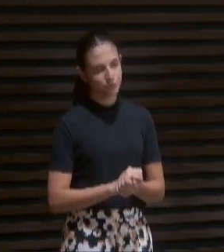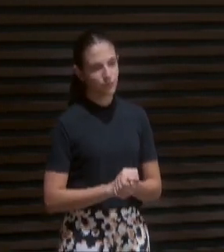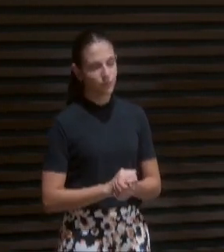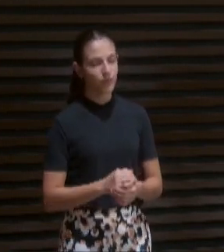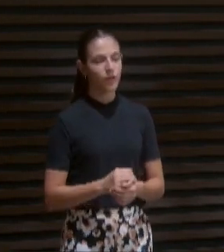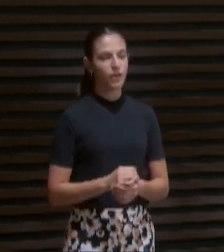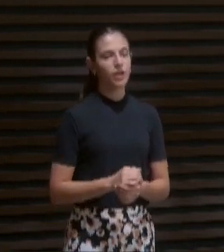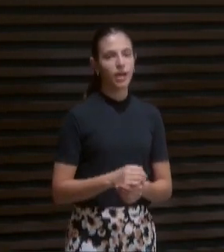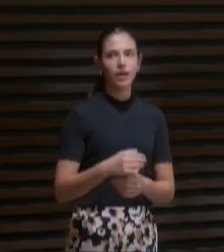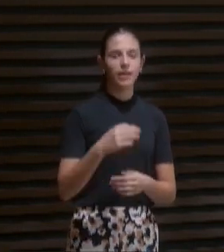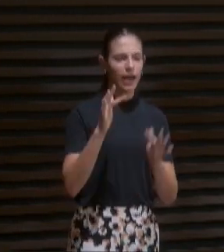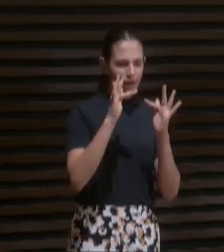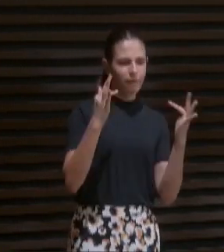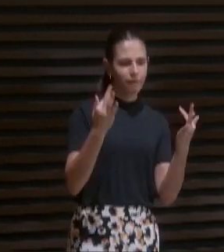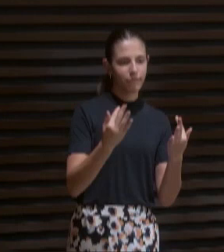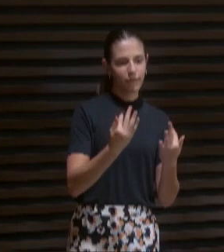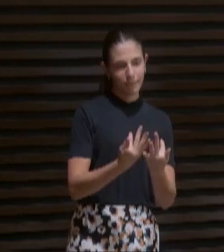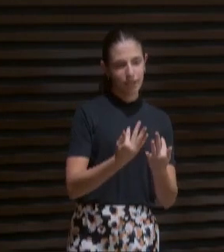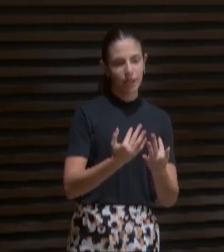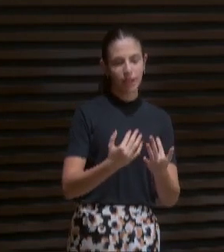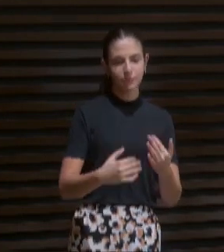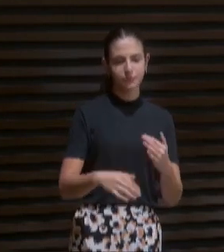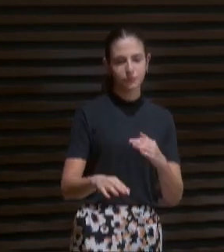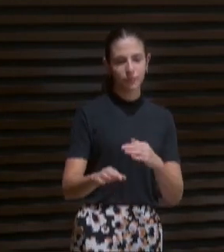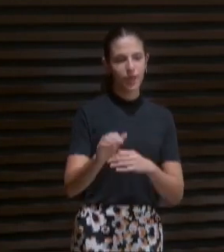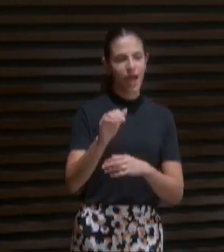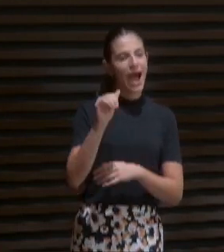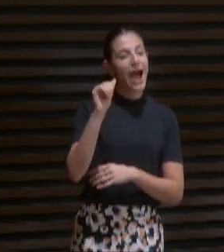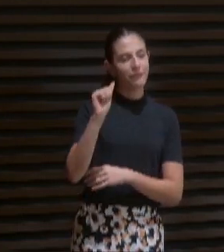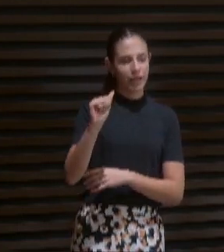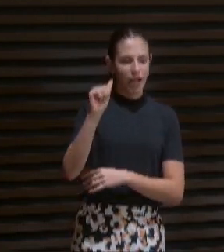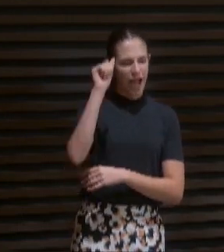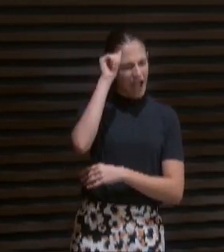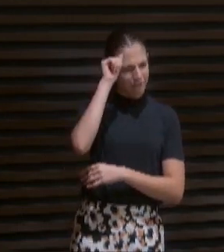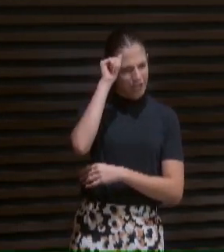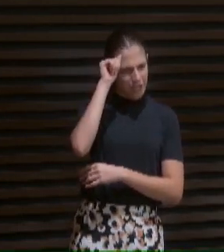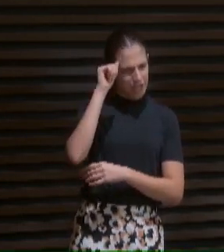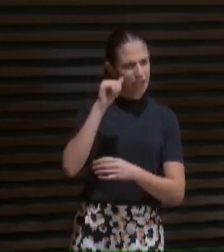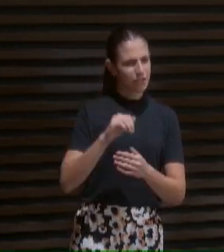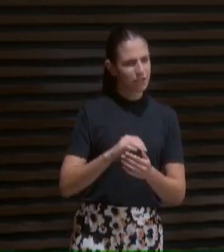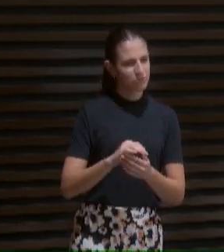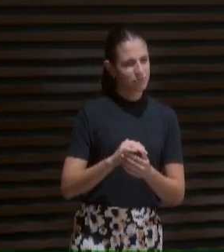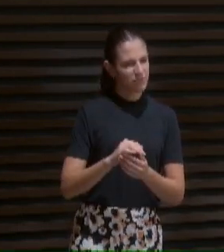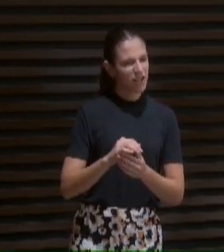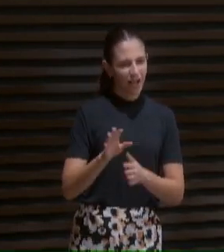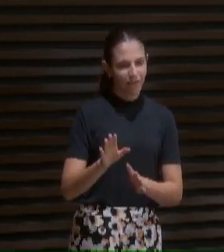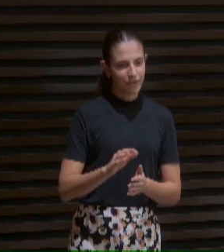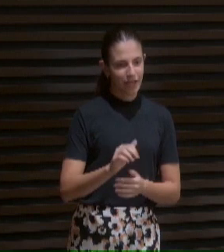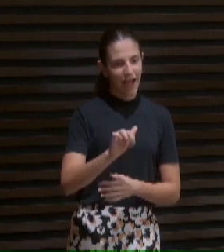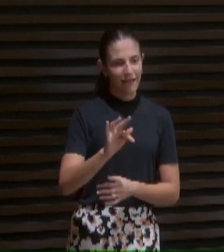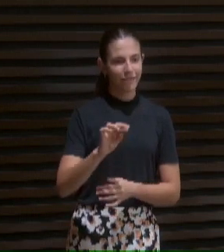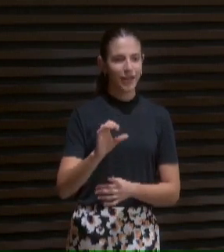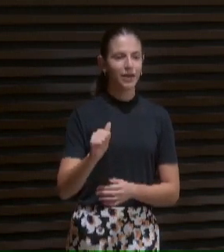afrodescendente, que foi presa no dia 8 de janeiro, lá na praça